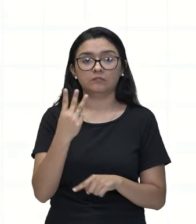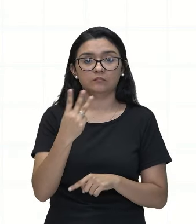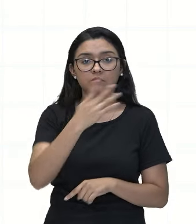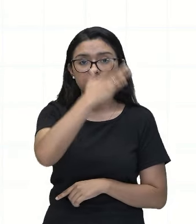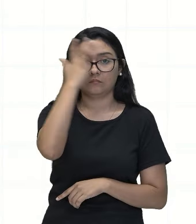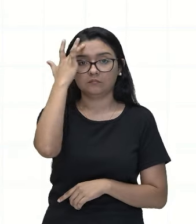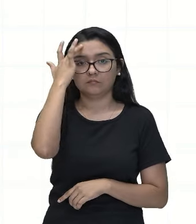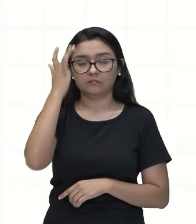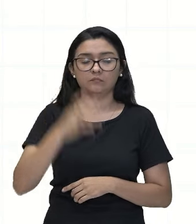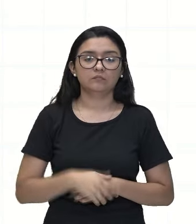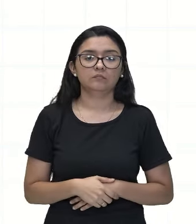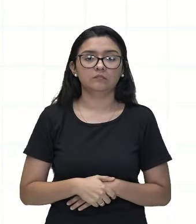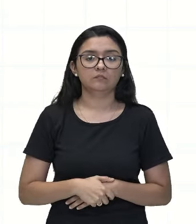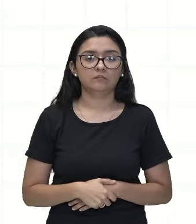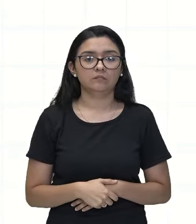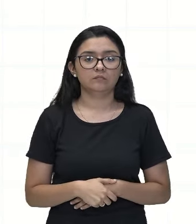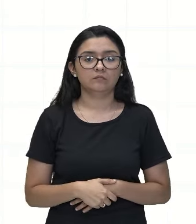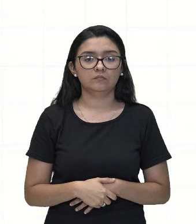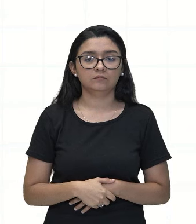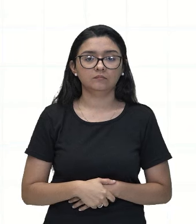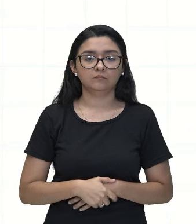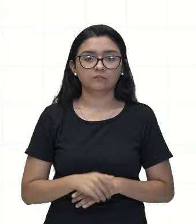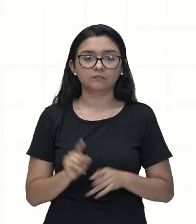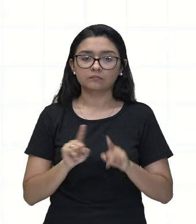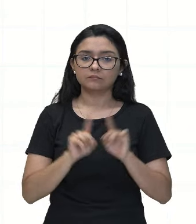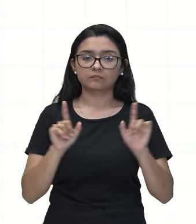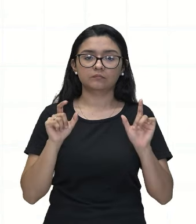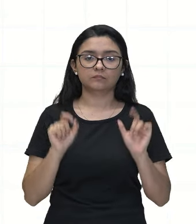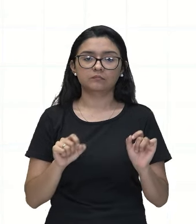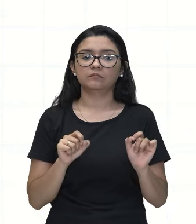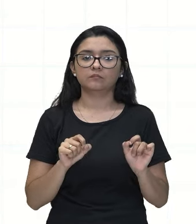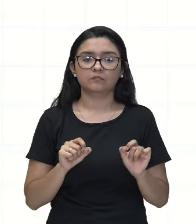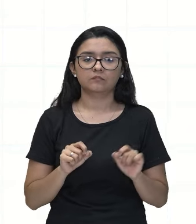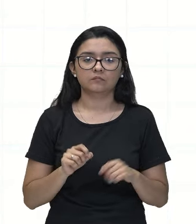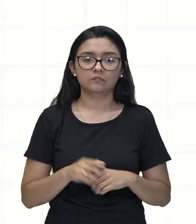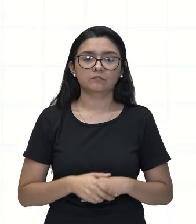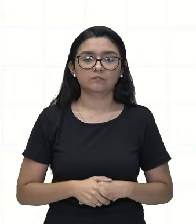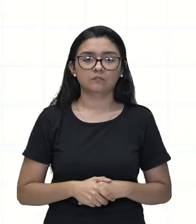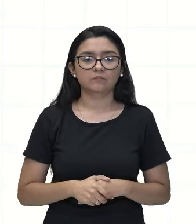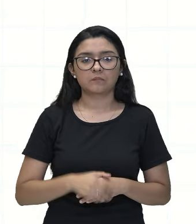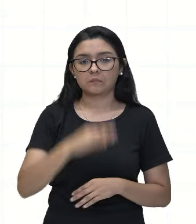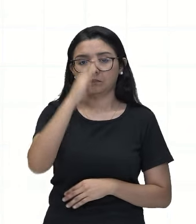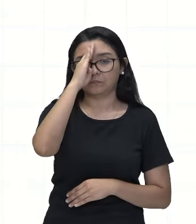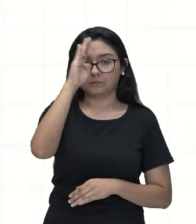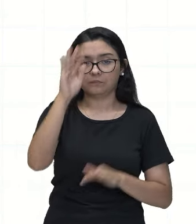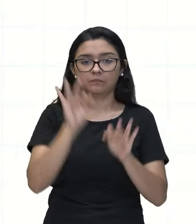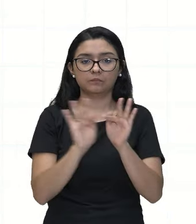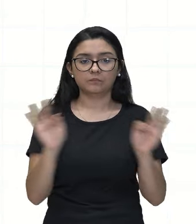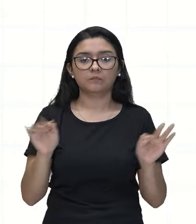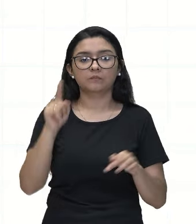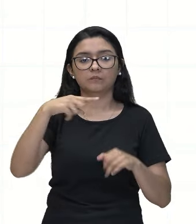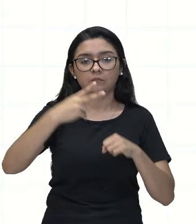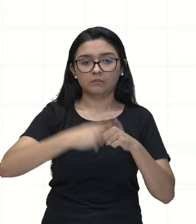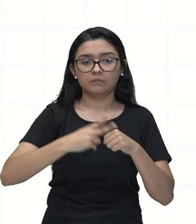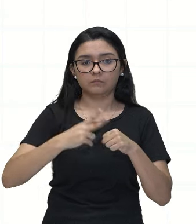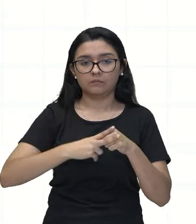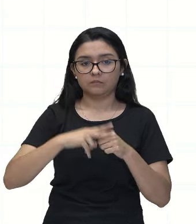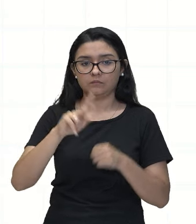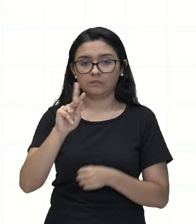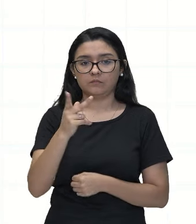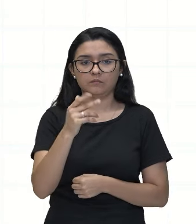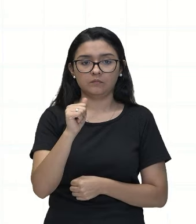né só que o que o que vai tá predominando aqui é o verbo haver que